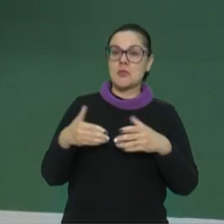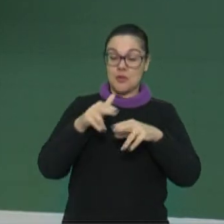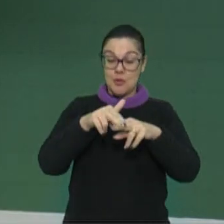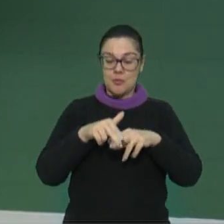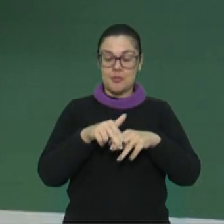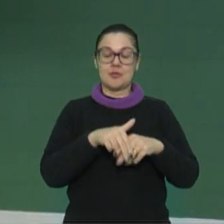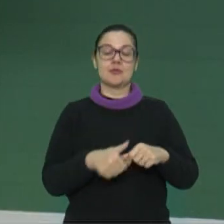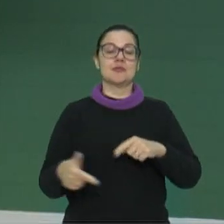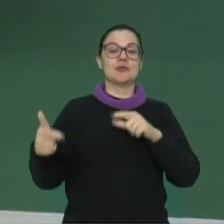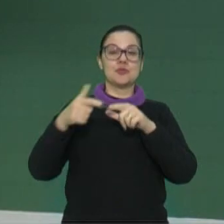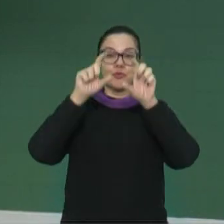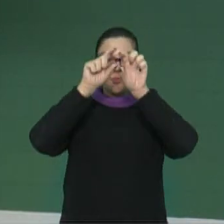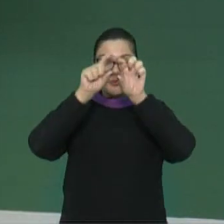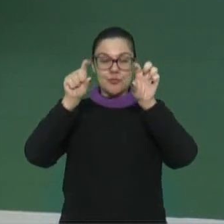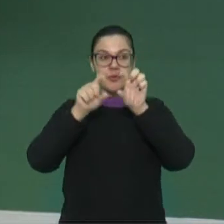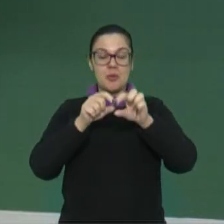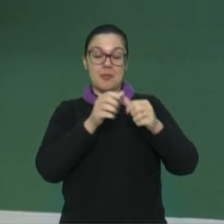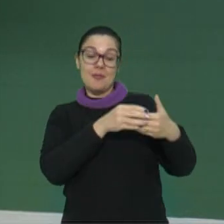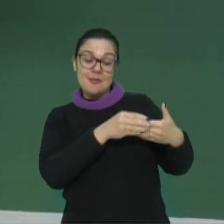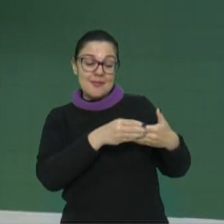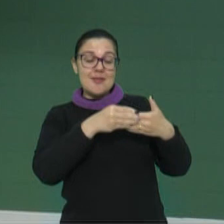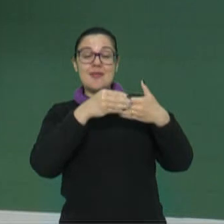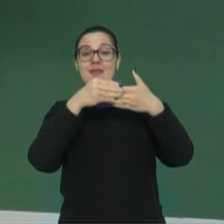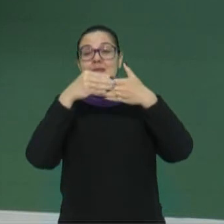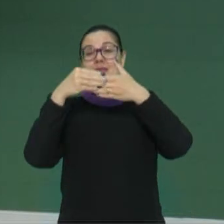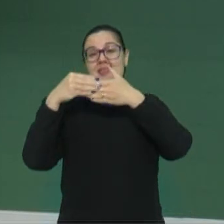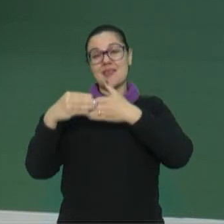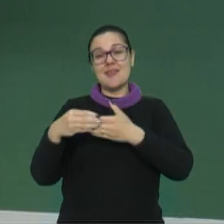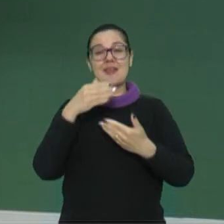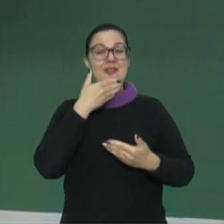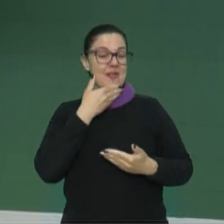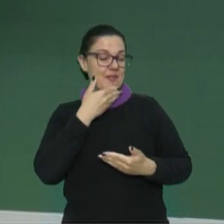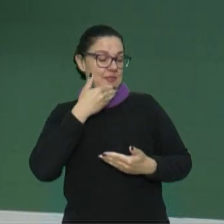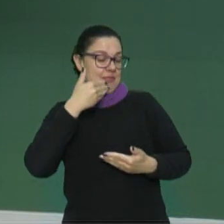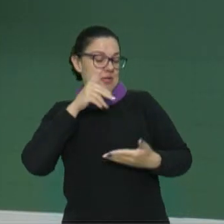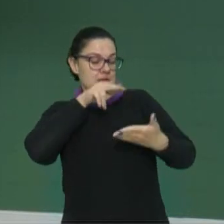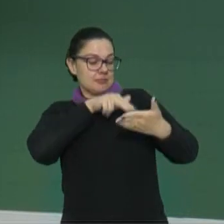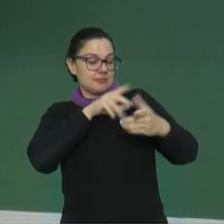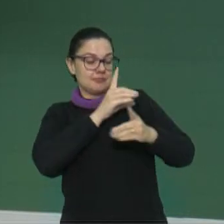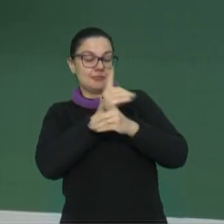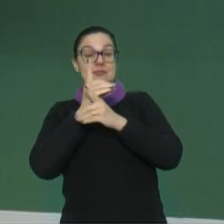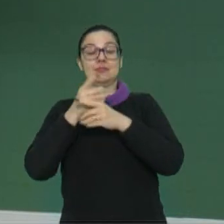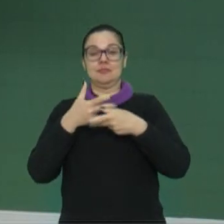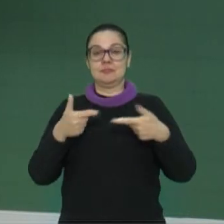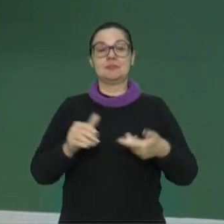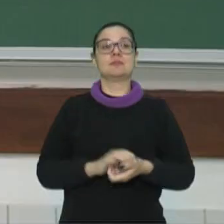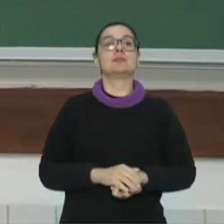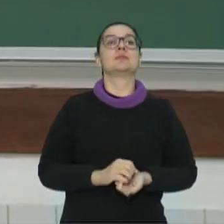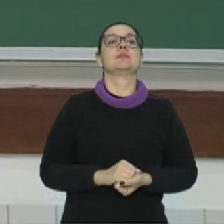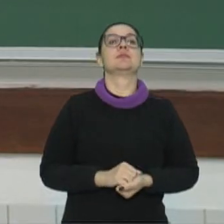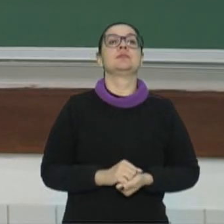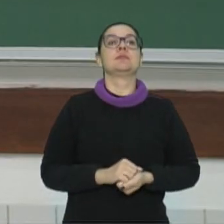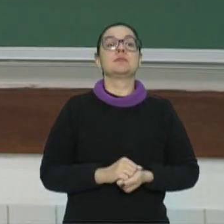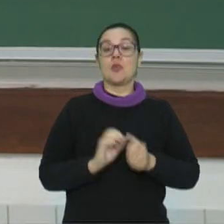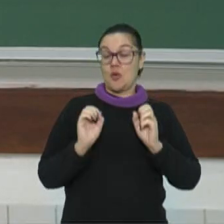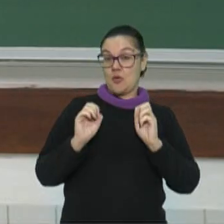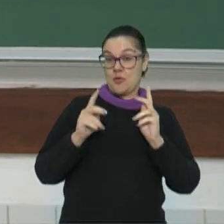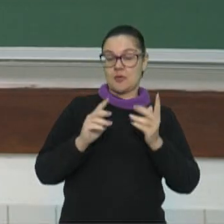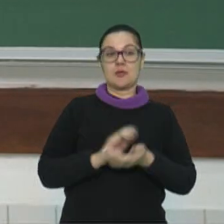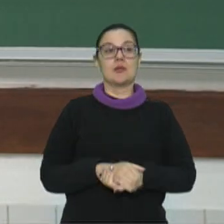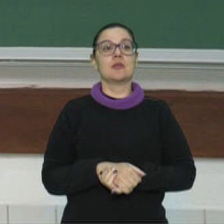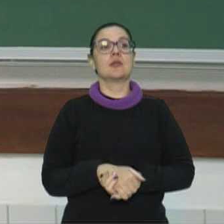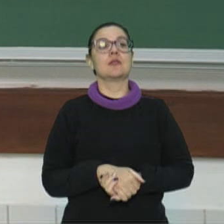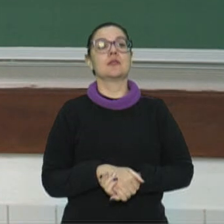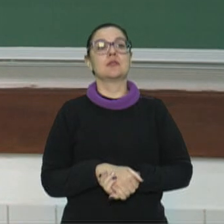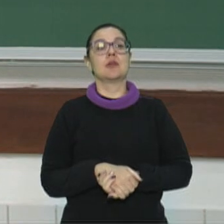serve o subtítulo, para guiar o leitor na leitura, para ajudar ele a encontrar informações, tá bom? Ok, a professora falou